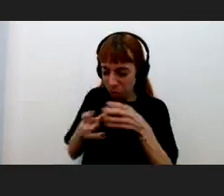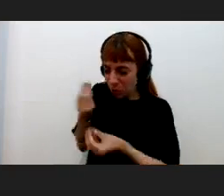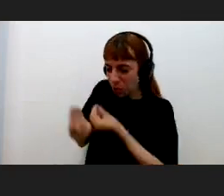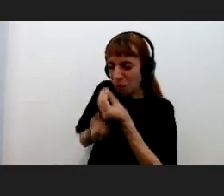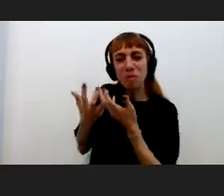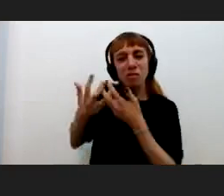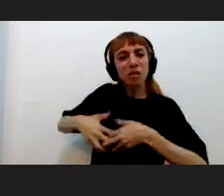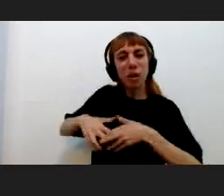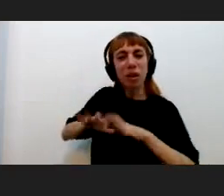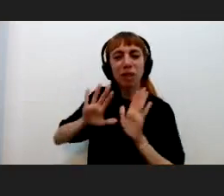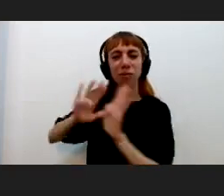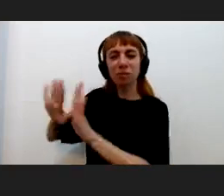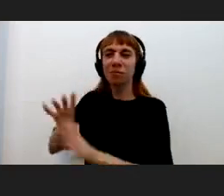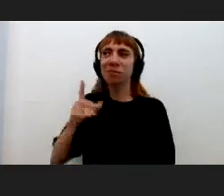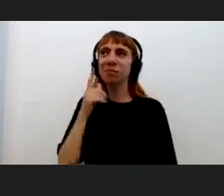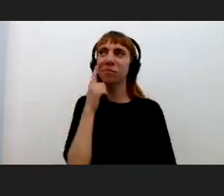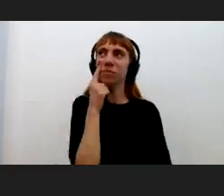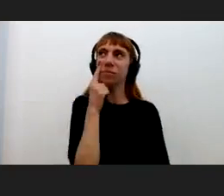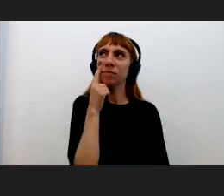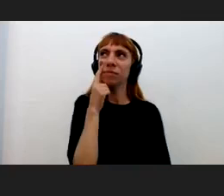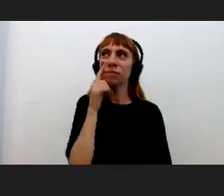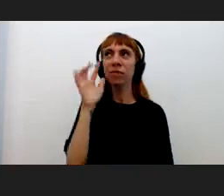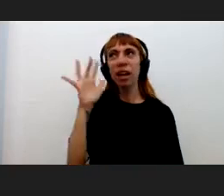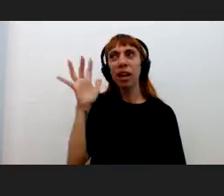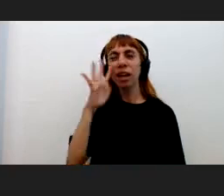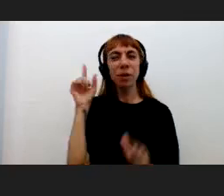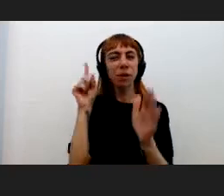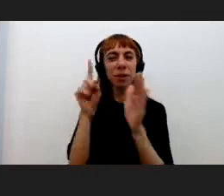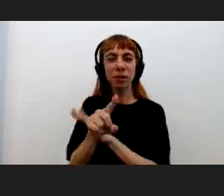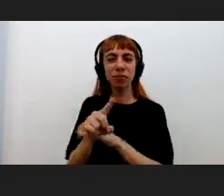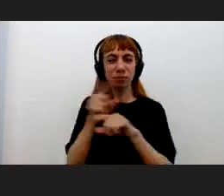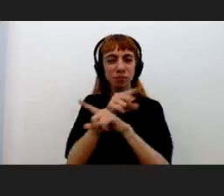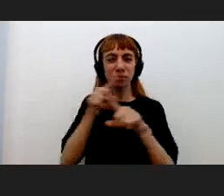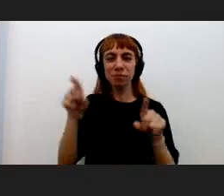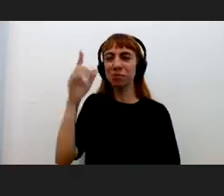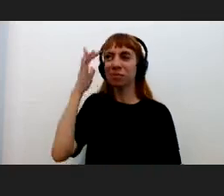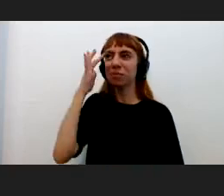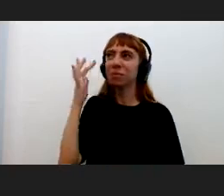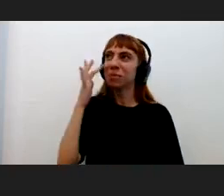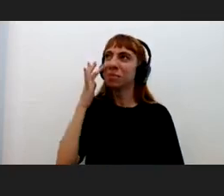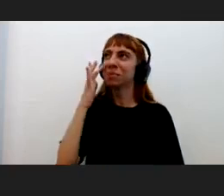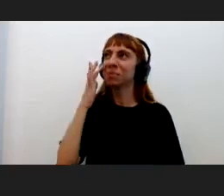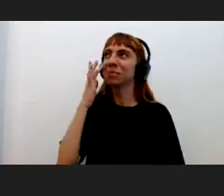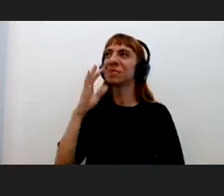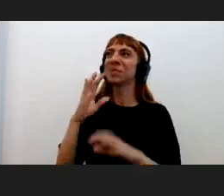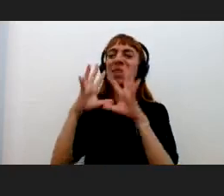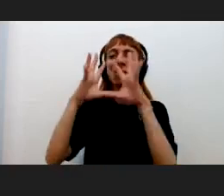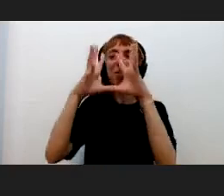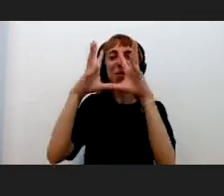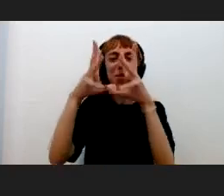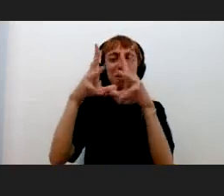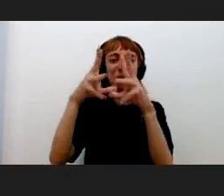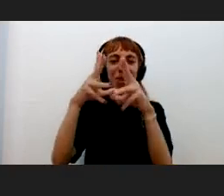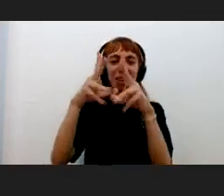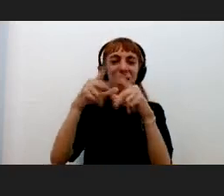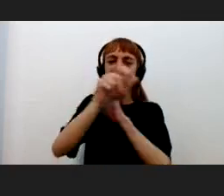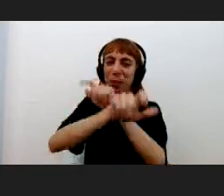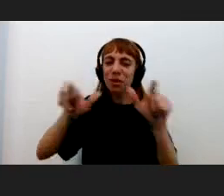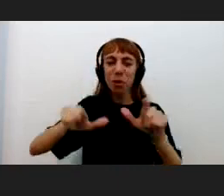de um acompanhamento psicológico? Se eu passei aqui quase 2 horas, né, criticando essas